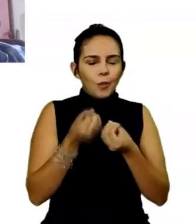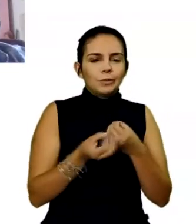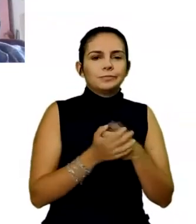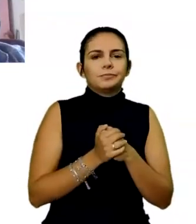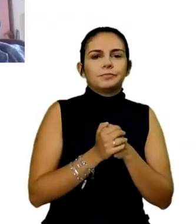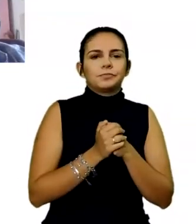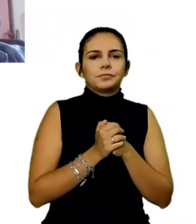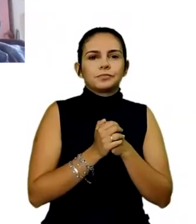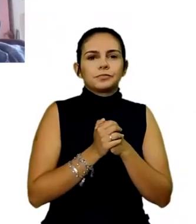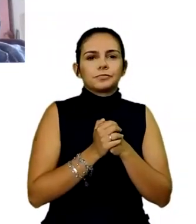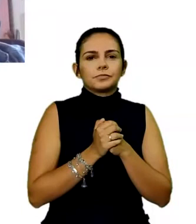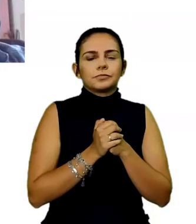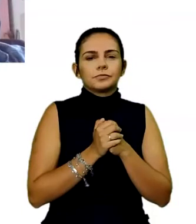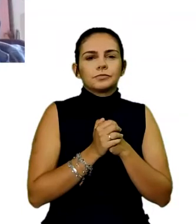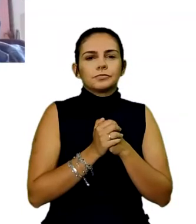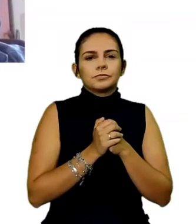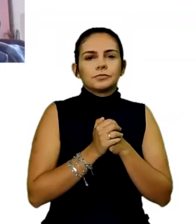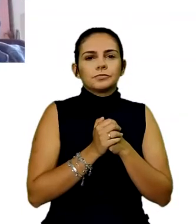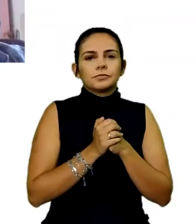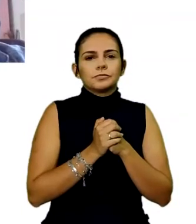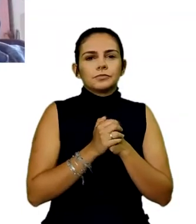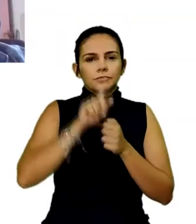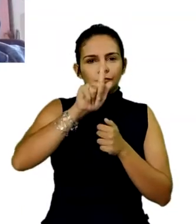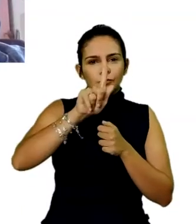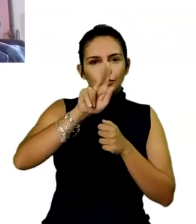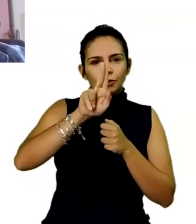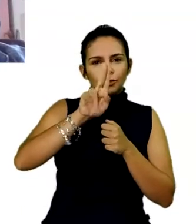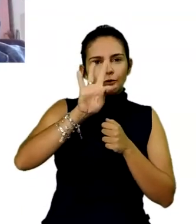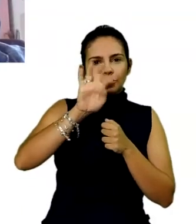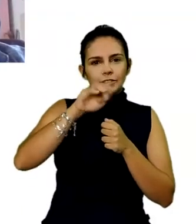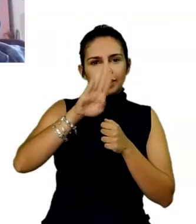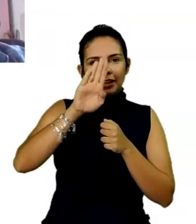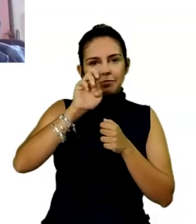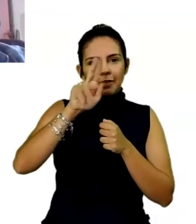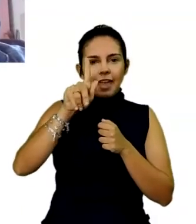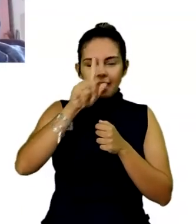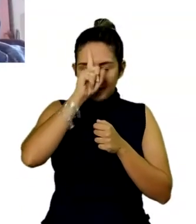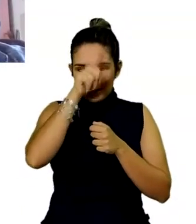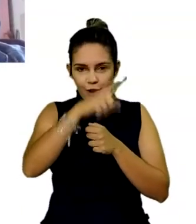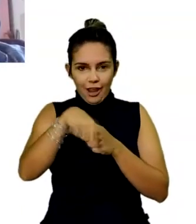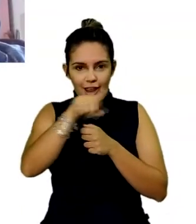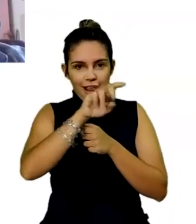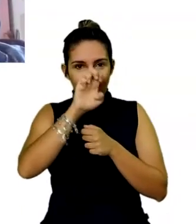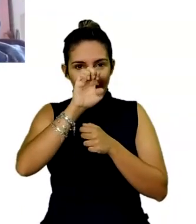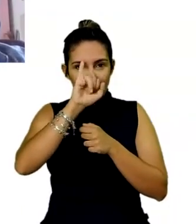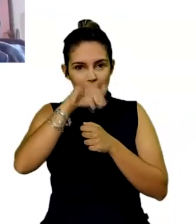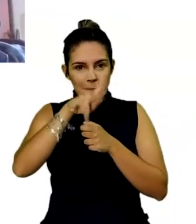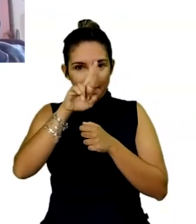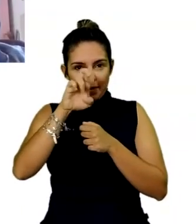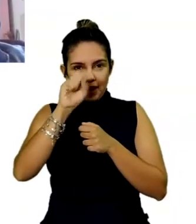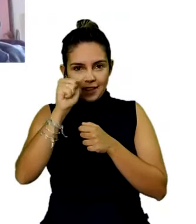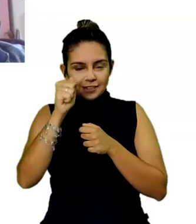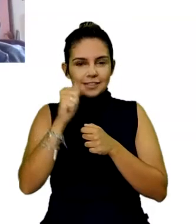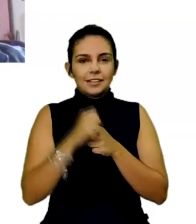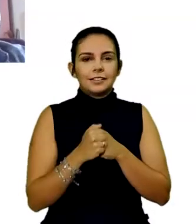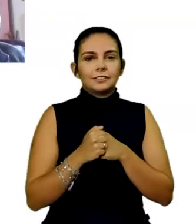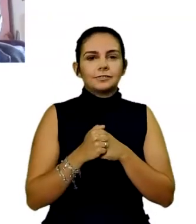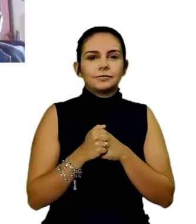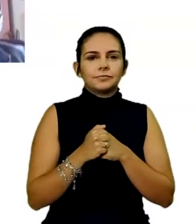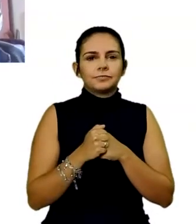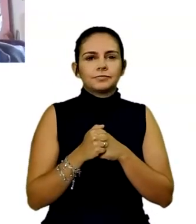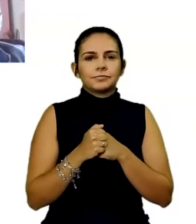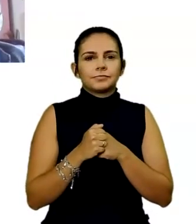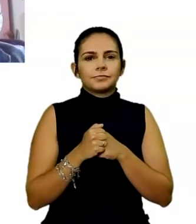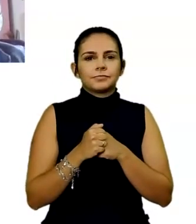quando o Gutenberg inventou a imprensa, as pessoas falavam assim, mas